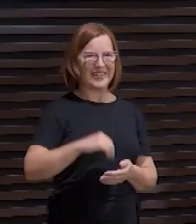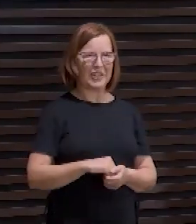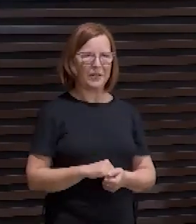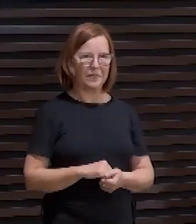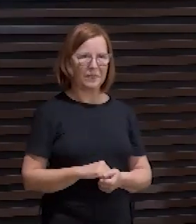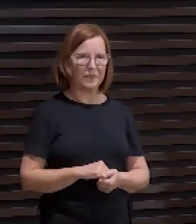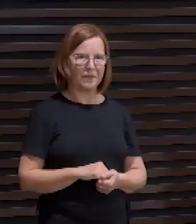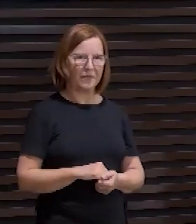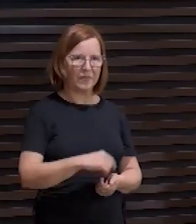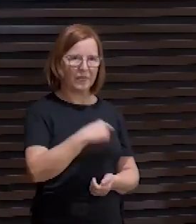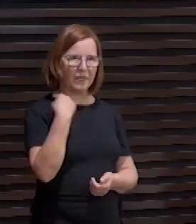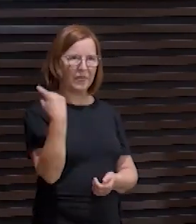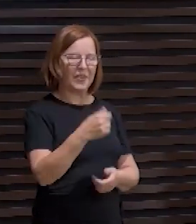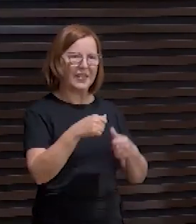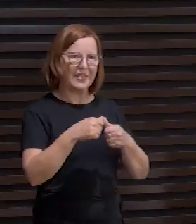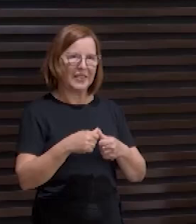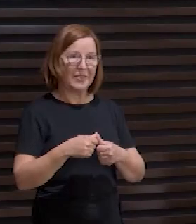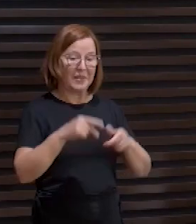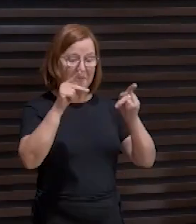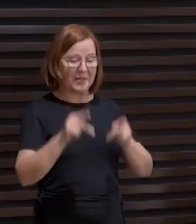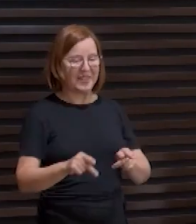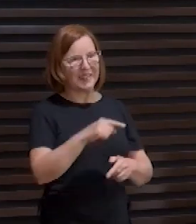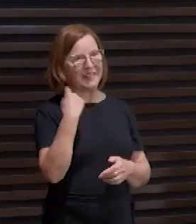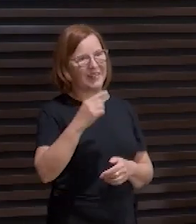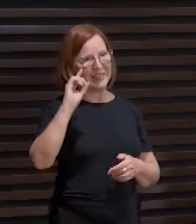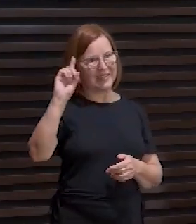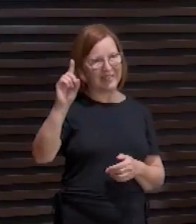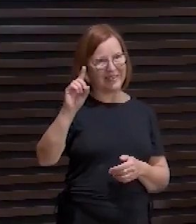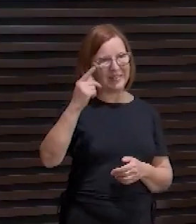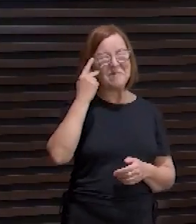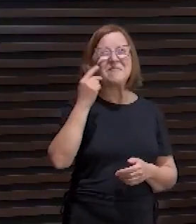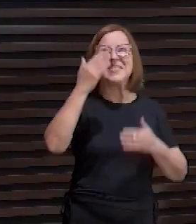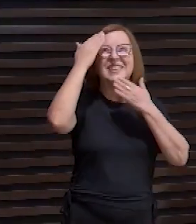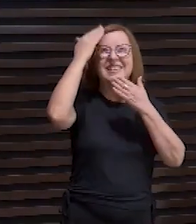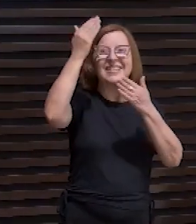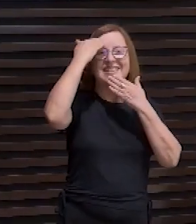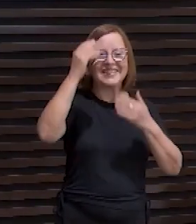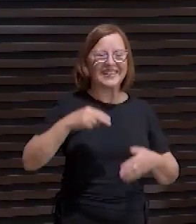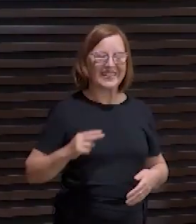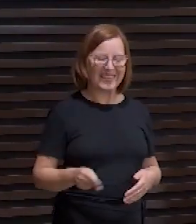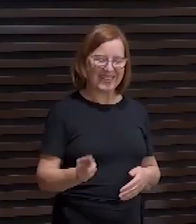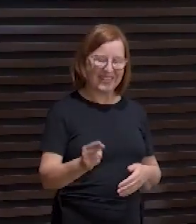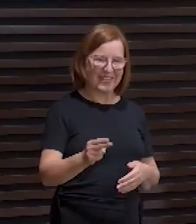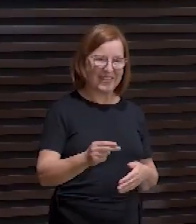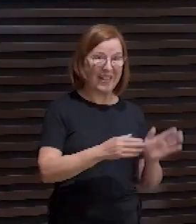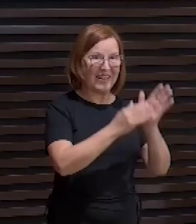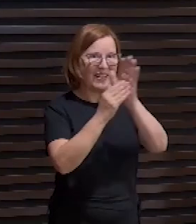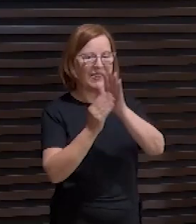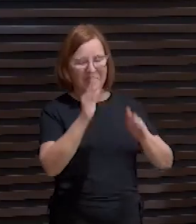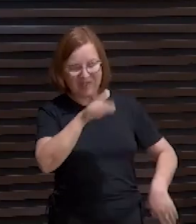Nós estaremos na presença do nosso Deus, para render-lhe graça eternamente, louvor, honra e